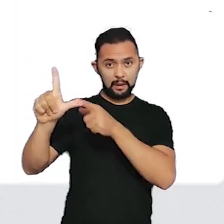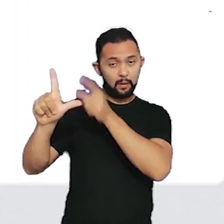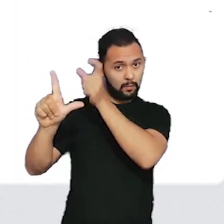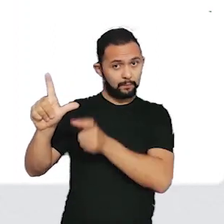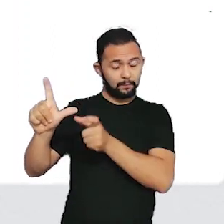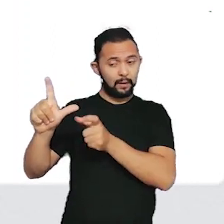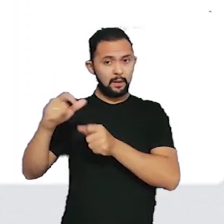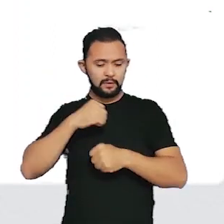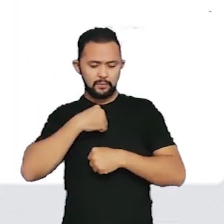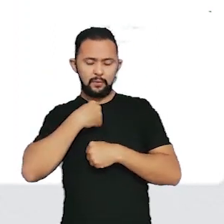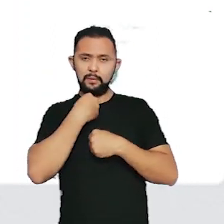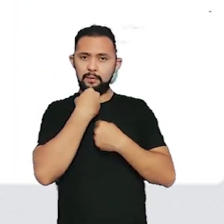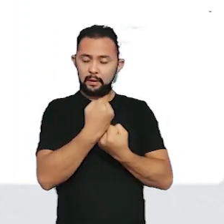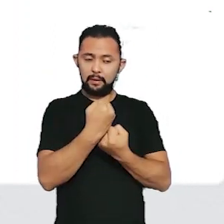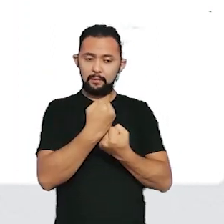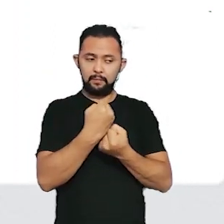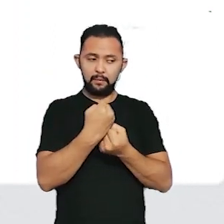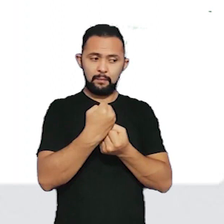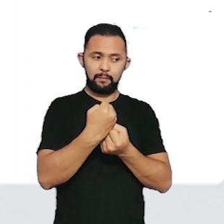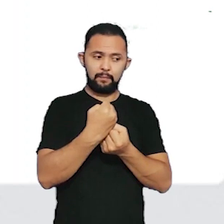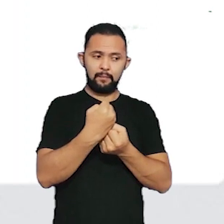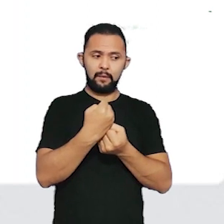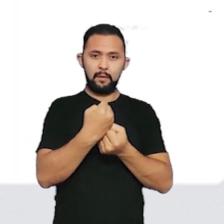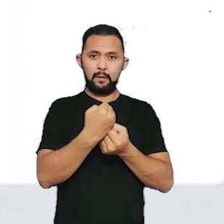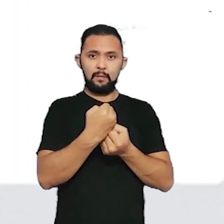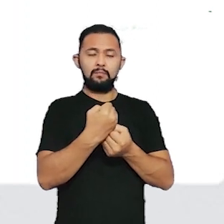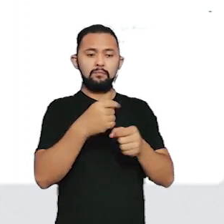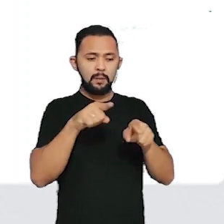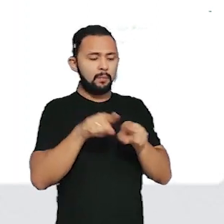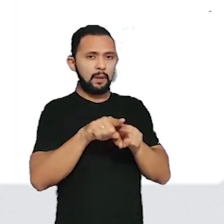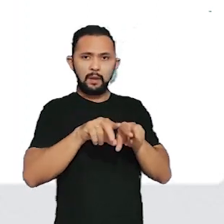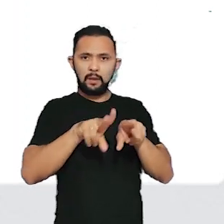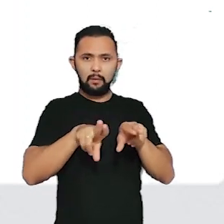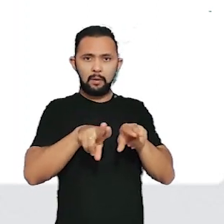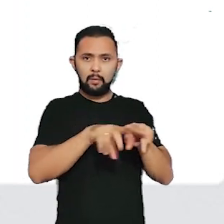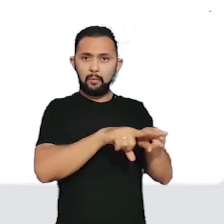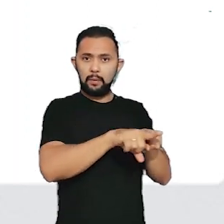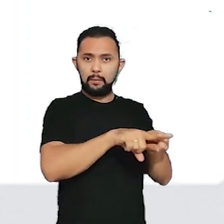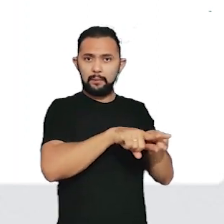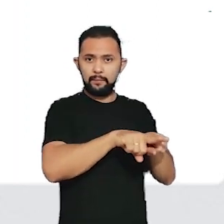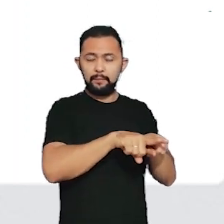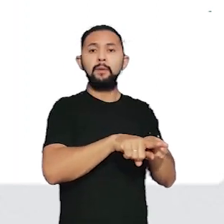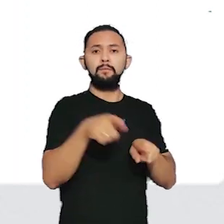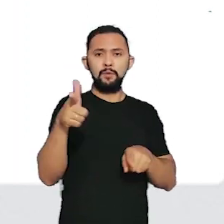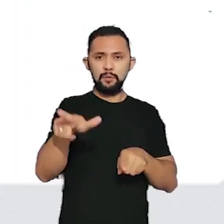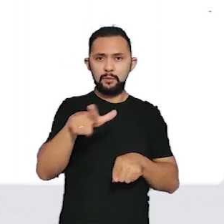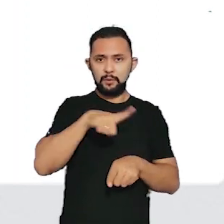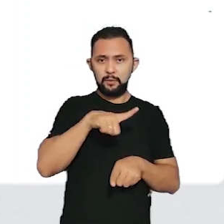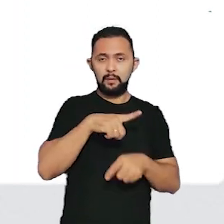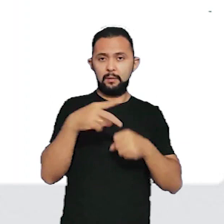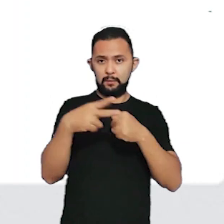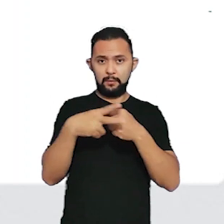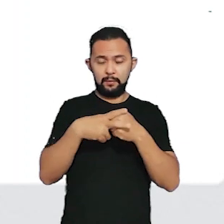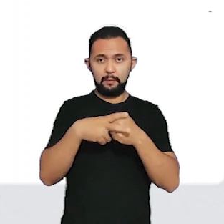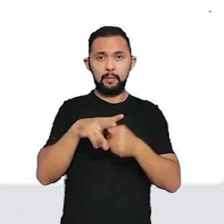irmão é. Leal é tão esforçado como o irmão é. Então, novamente, eu tenho o